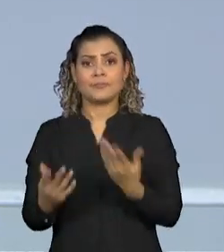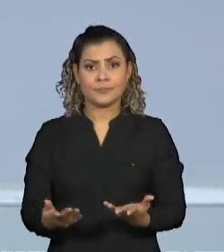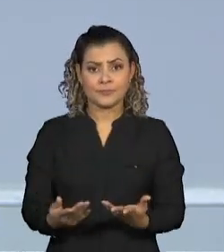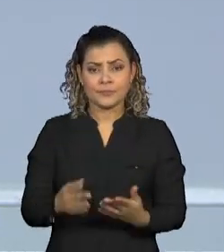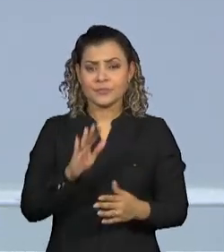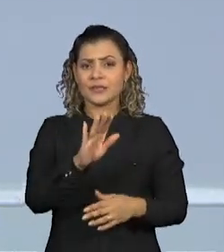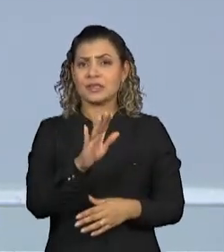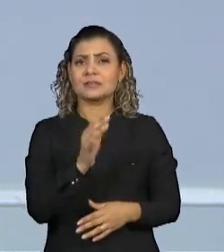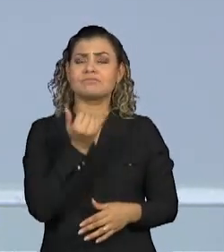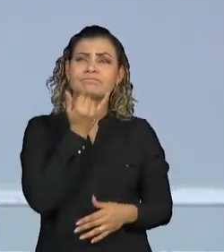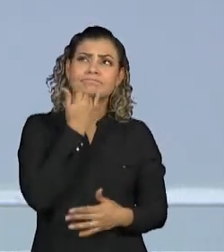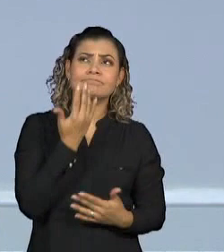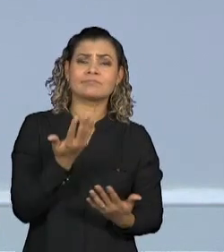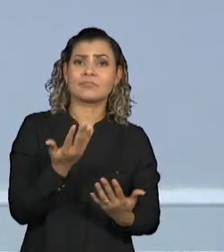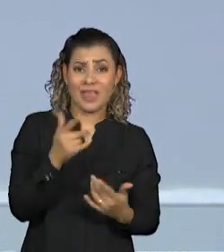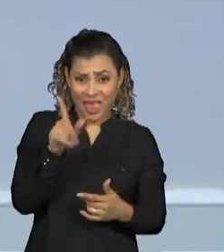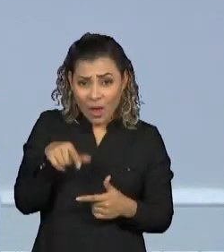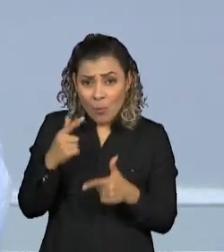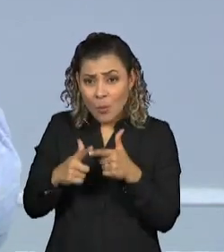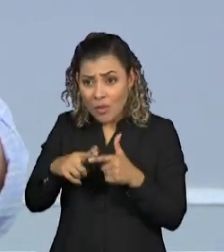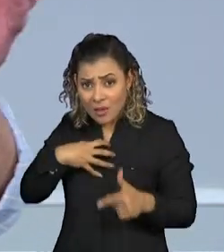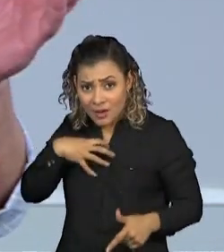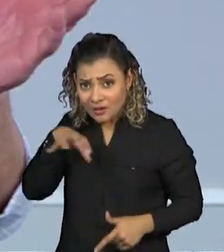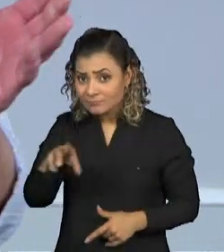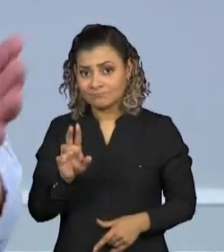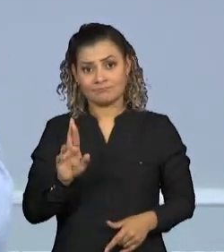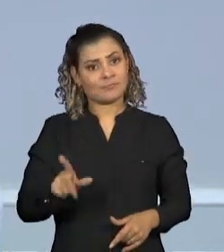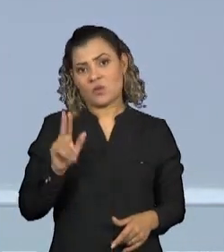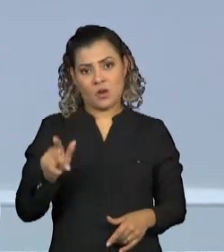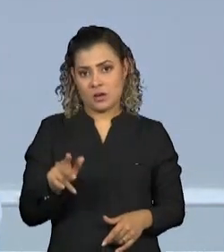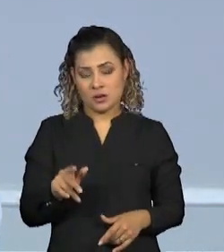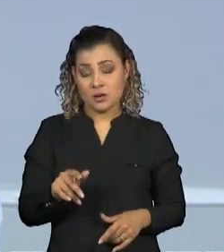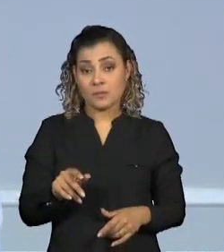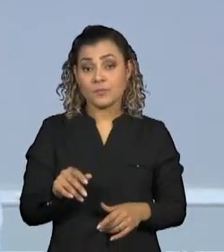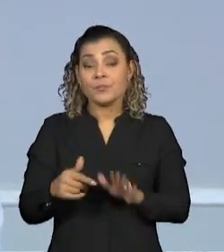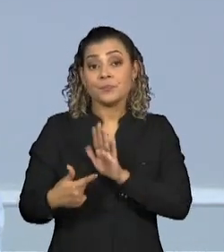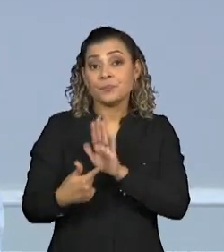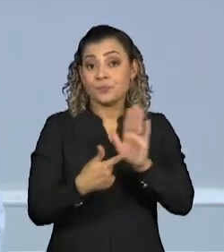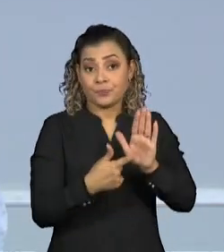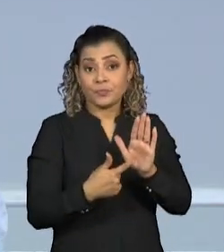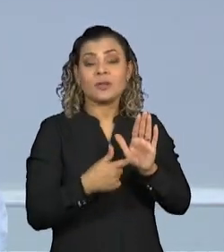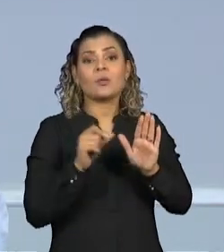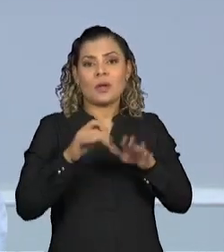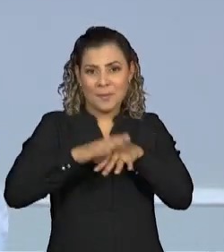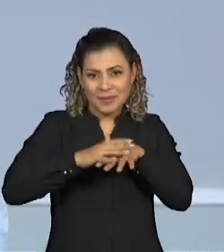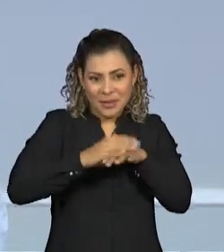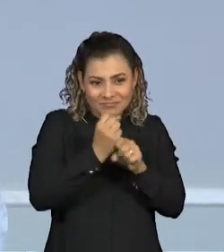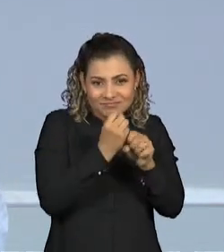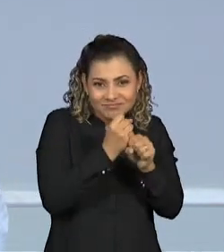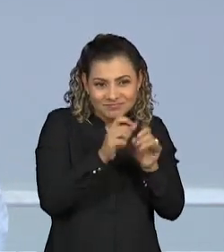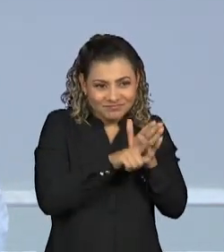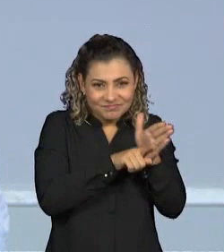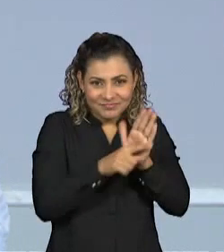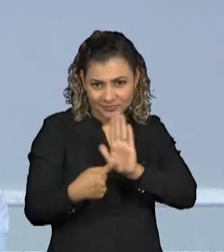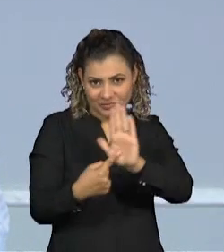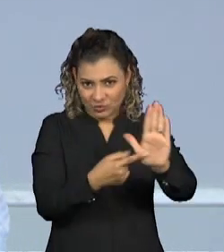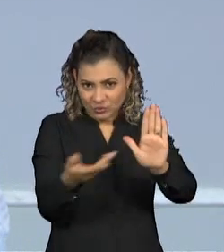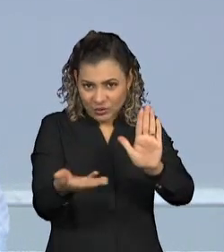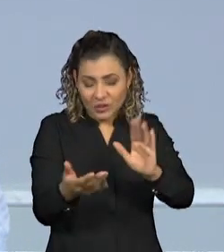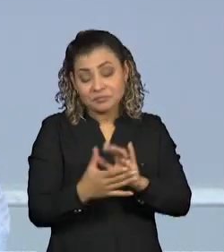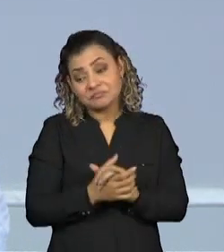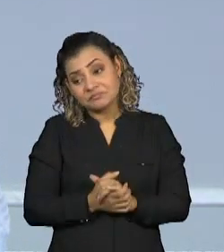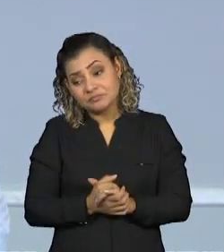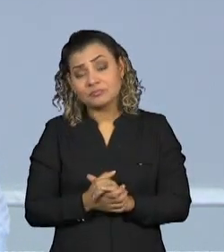é exatamente esse o problema. O que foi colocado no modelo matemático, isso é uma coisa que a gente